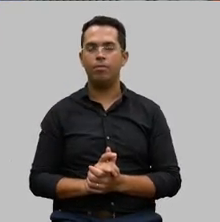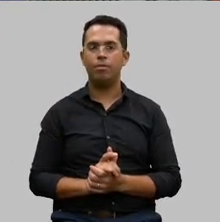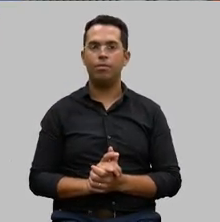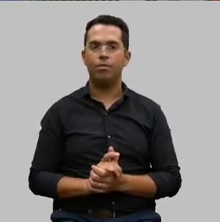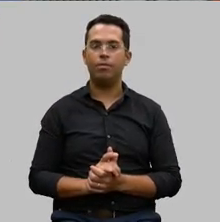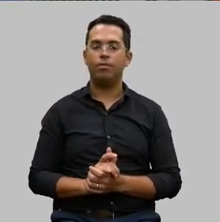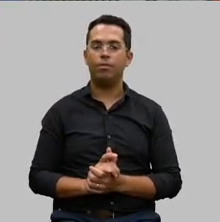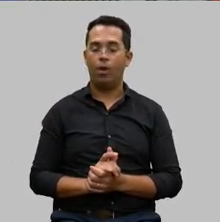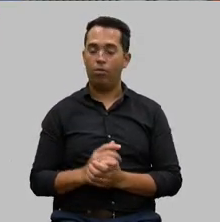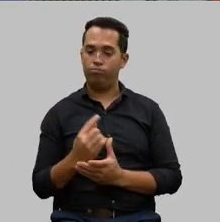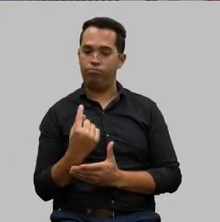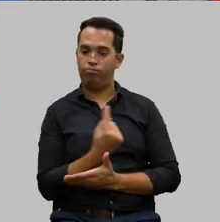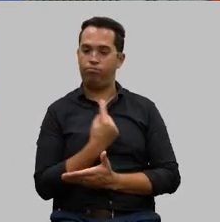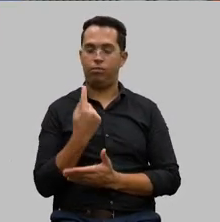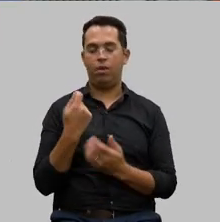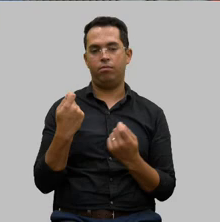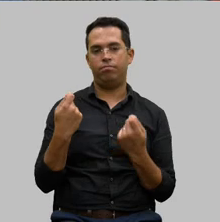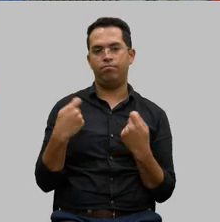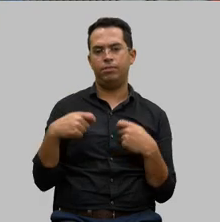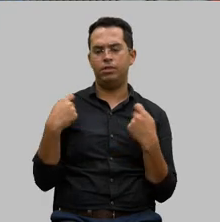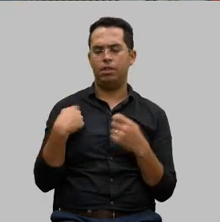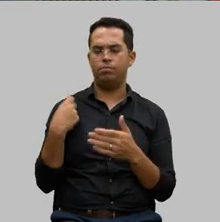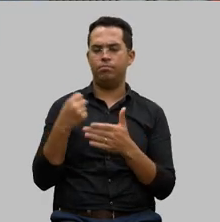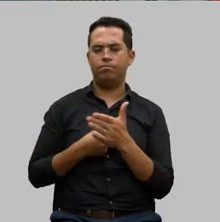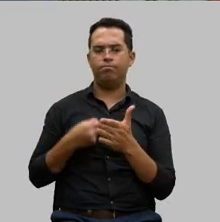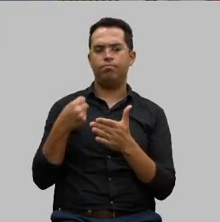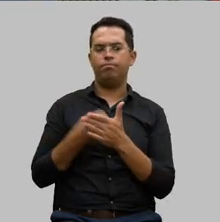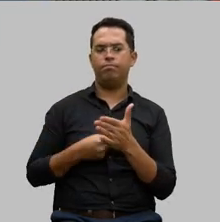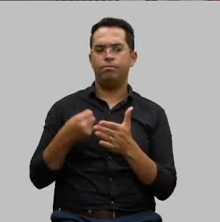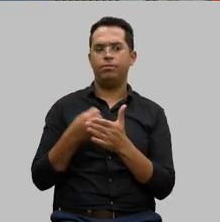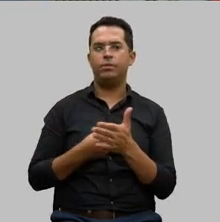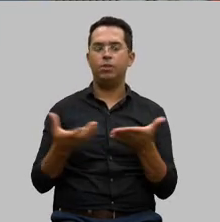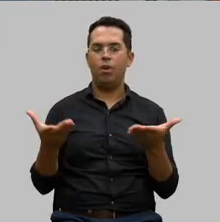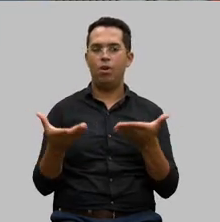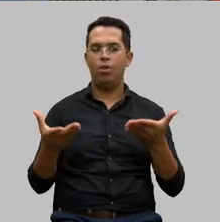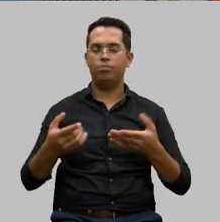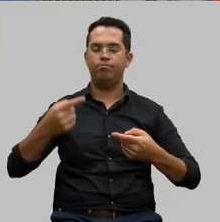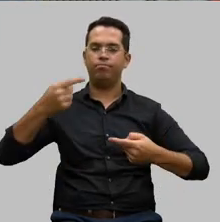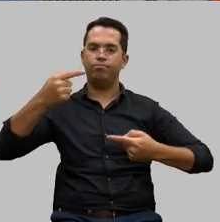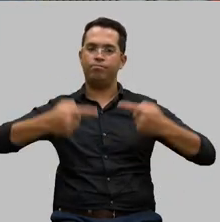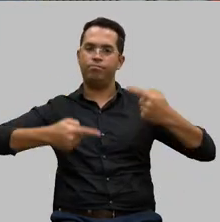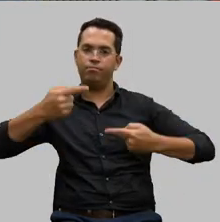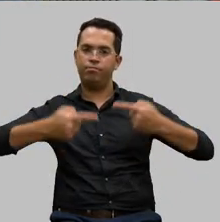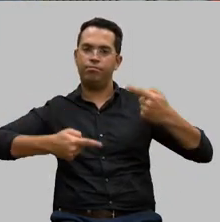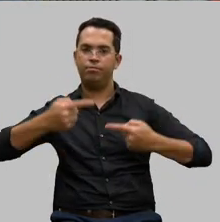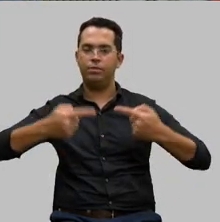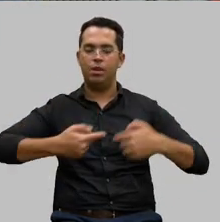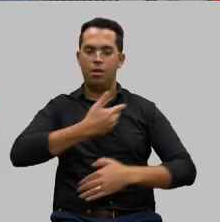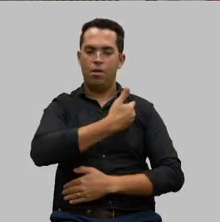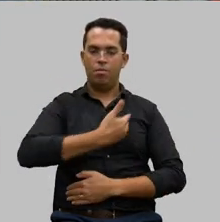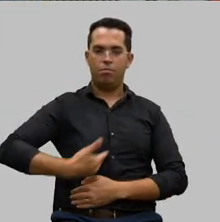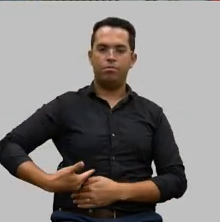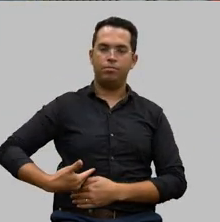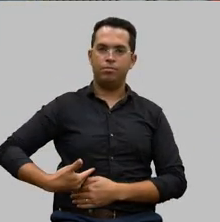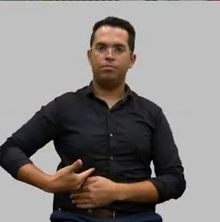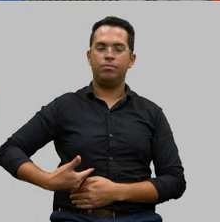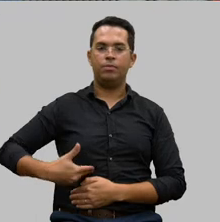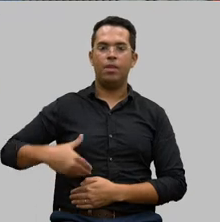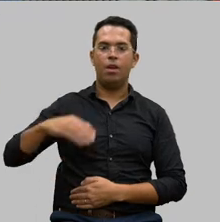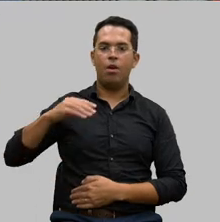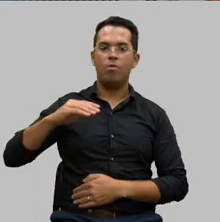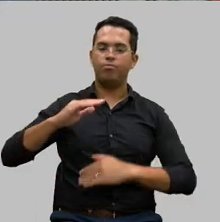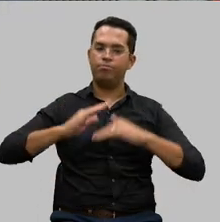temos que buscar e batalhar para que as políticas públicas empregadas elas de